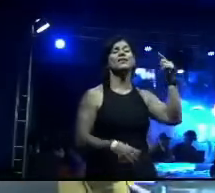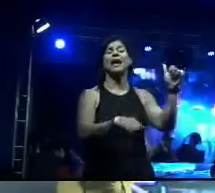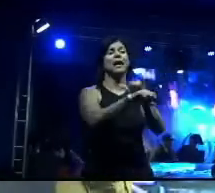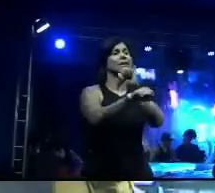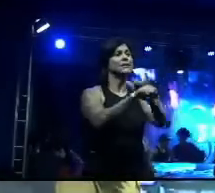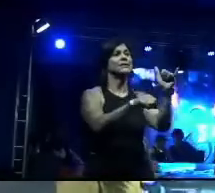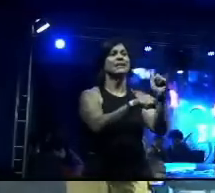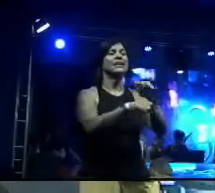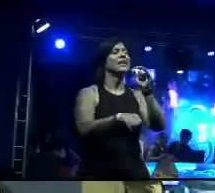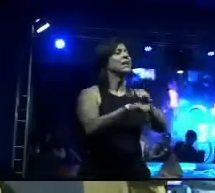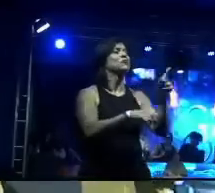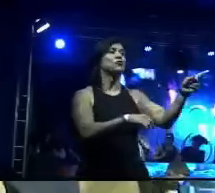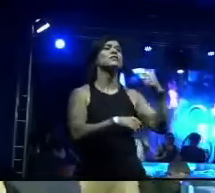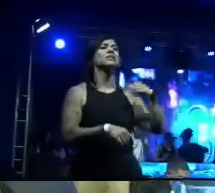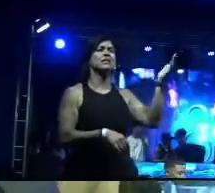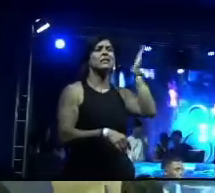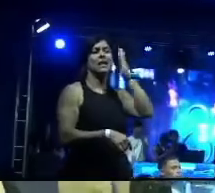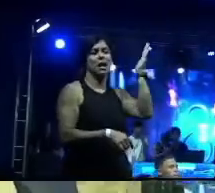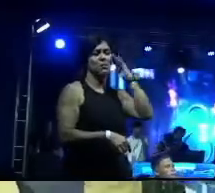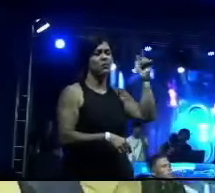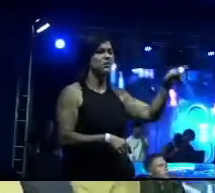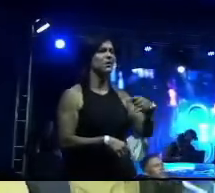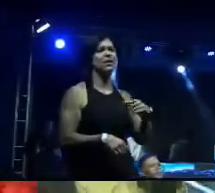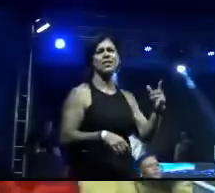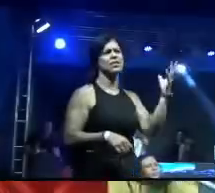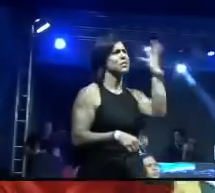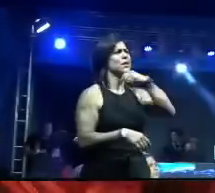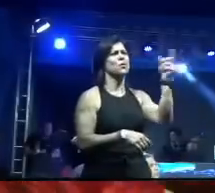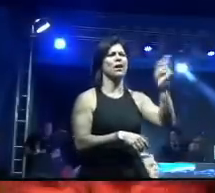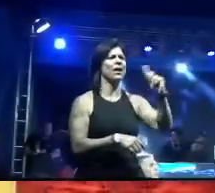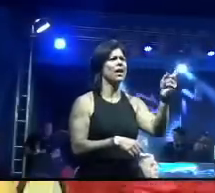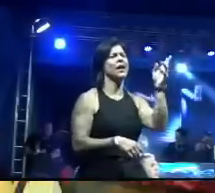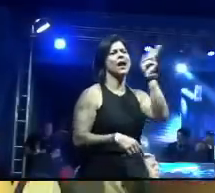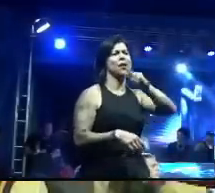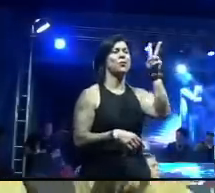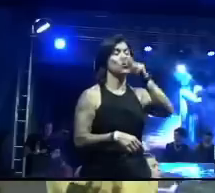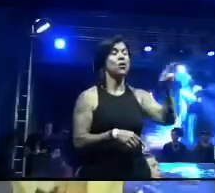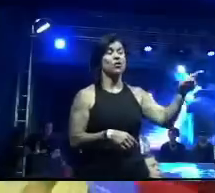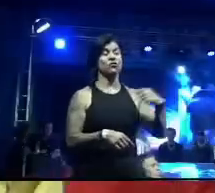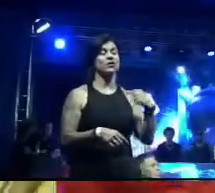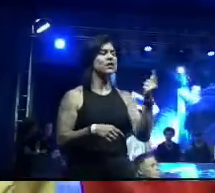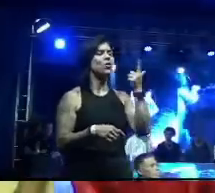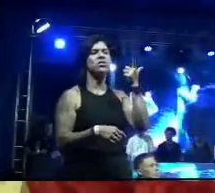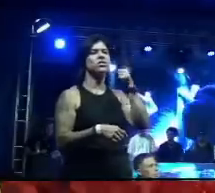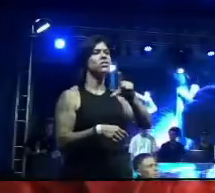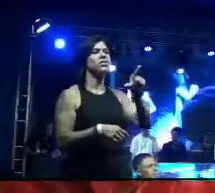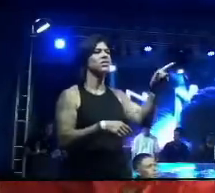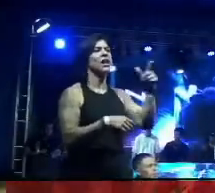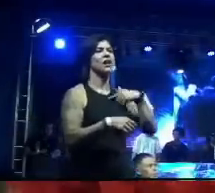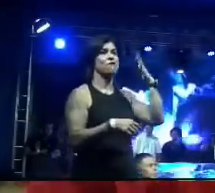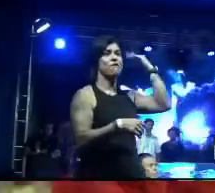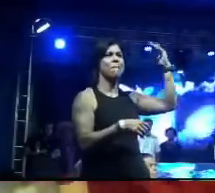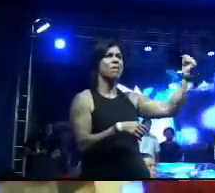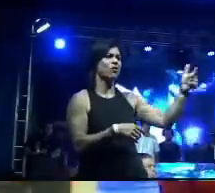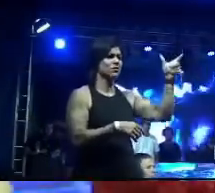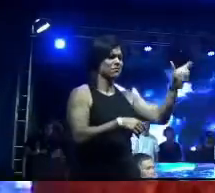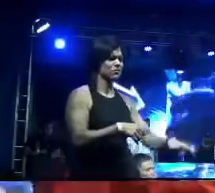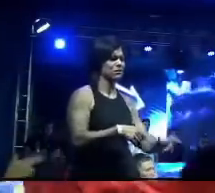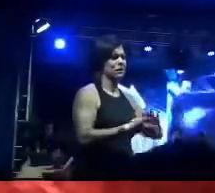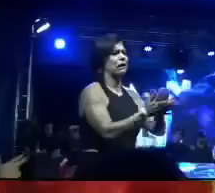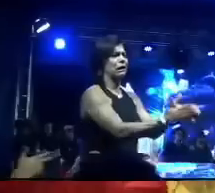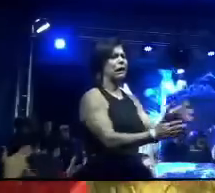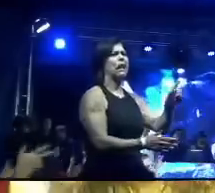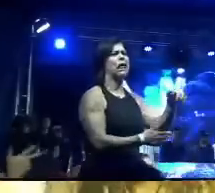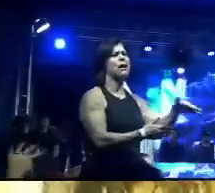Você tá ligado, tuta Que você não é bacana É o nego drama Só que ele não tem fama Nego drama Entre a lama E a lama